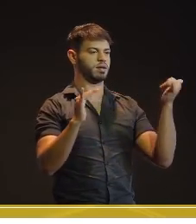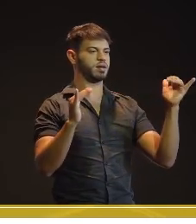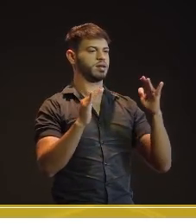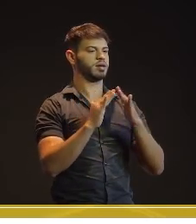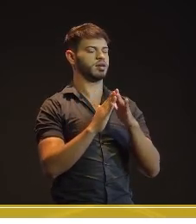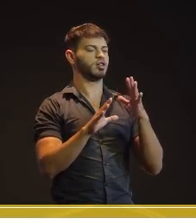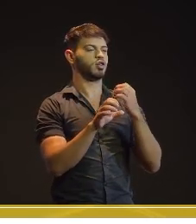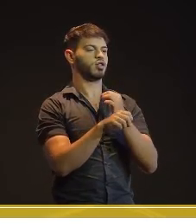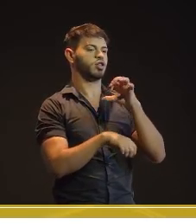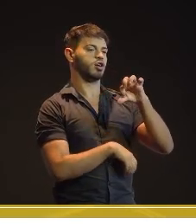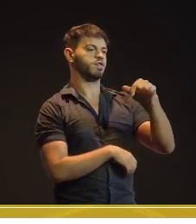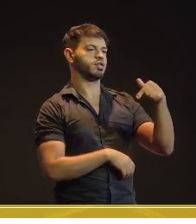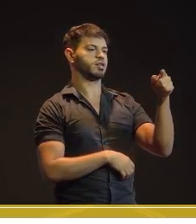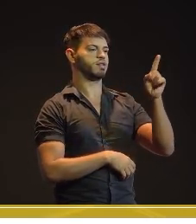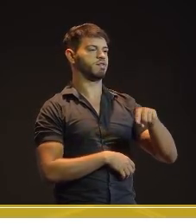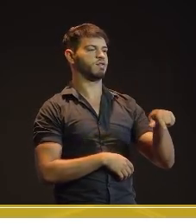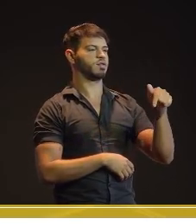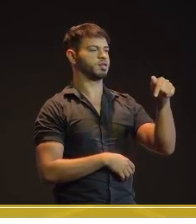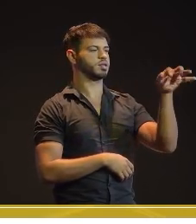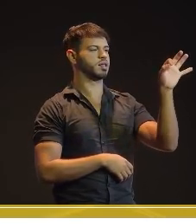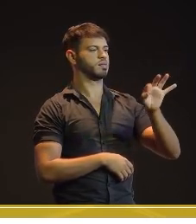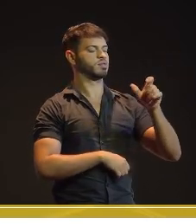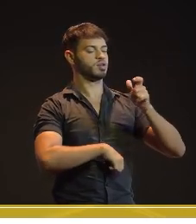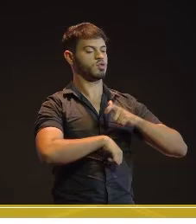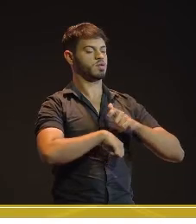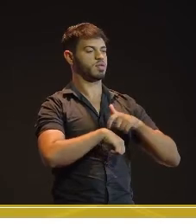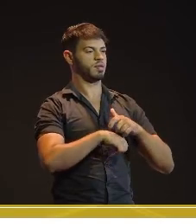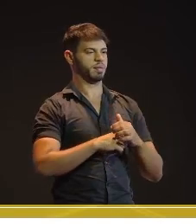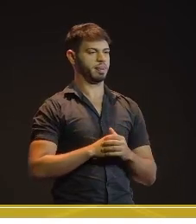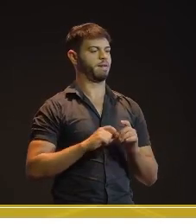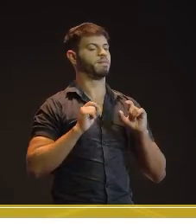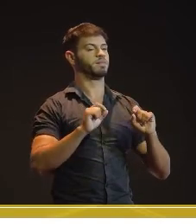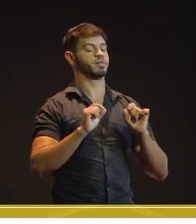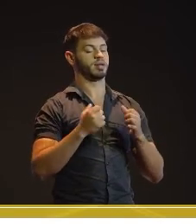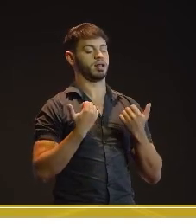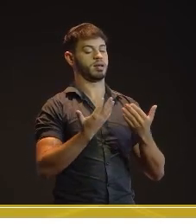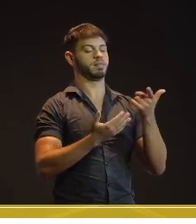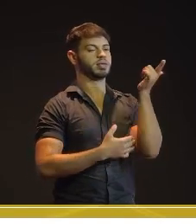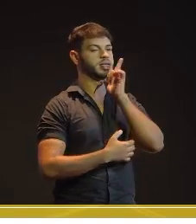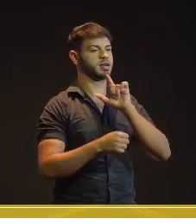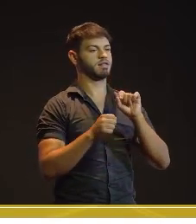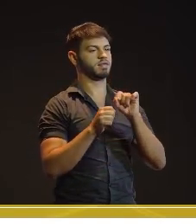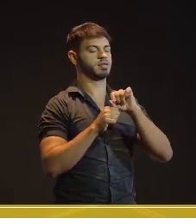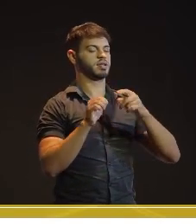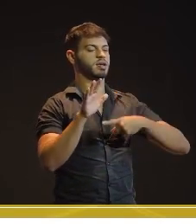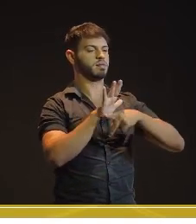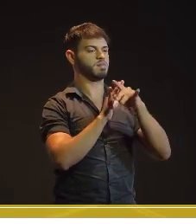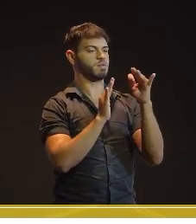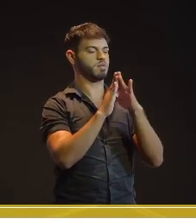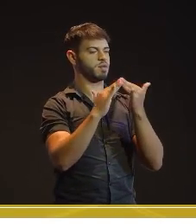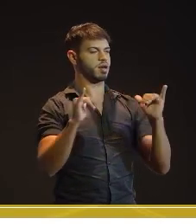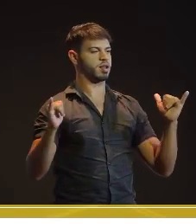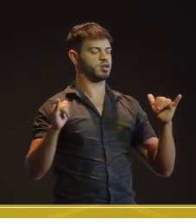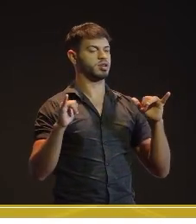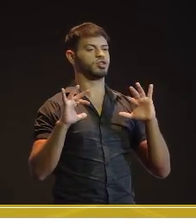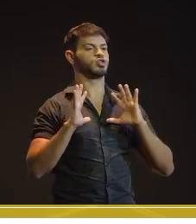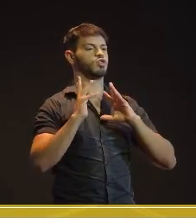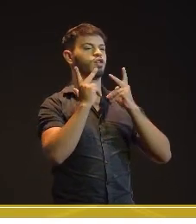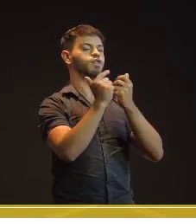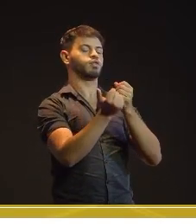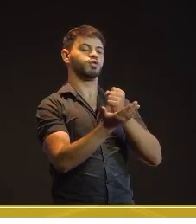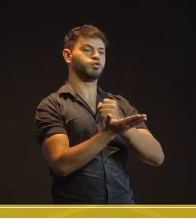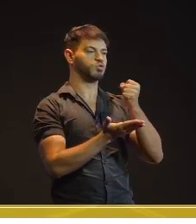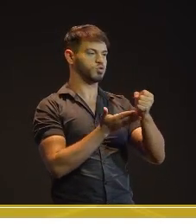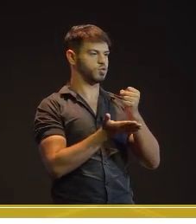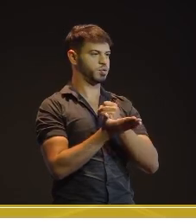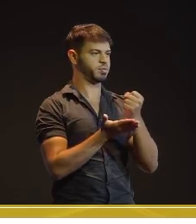menos 97,7% do tempo que ela teria para produzir energia. E isso vai em todos os contratos